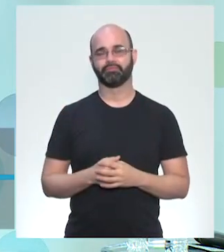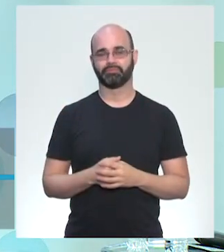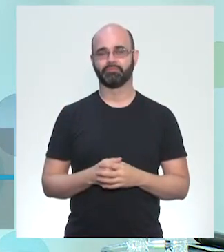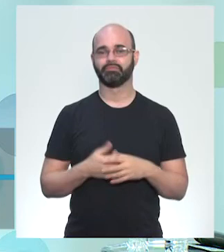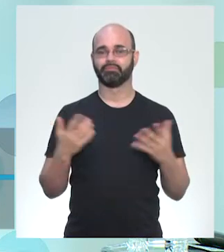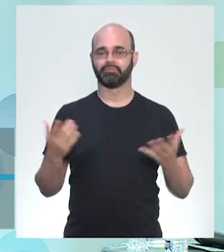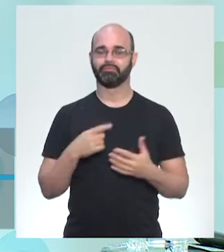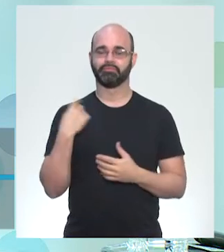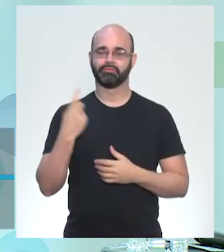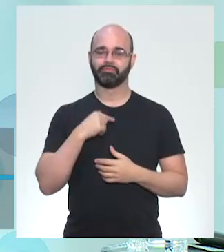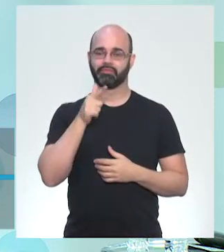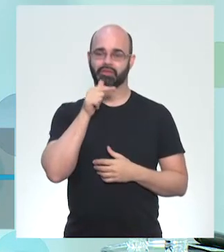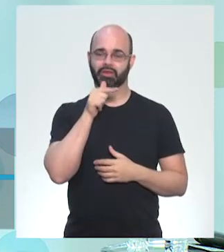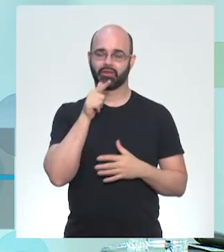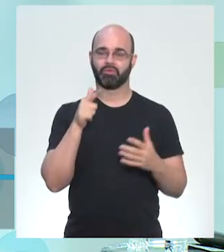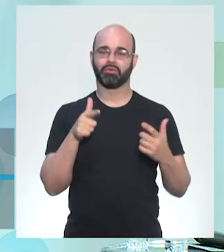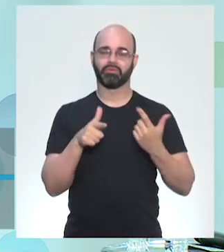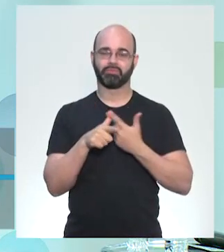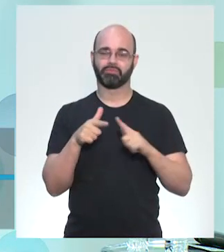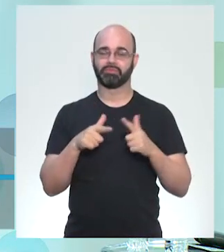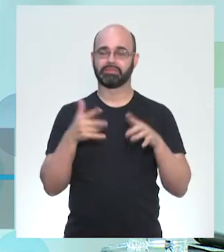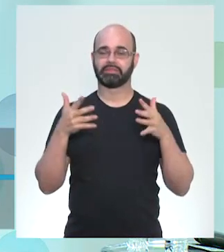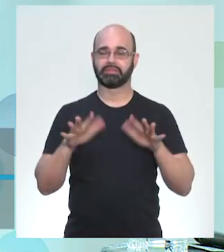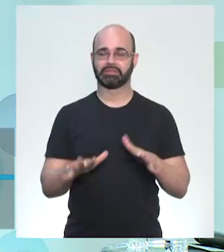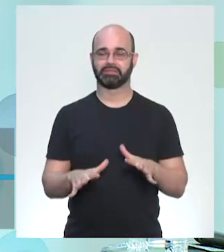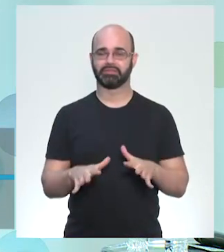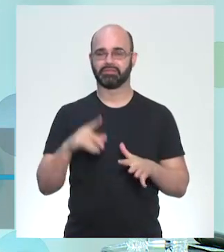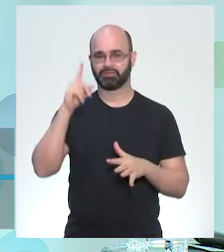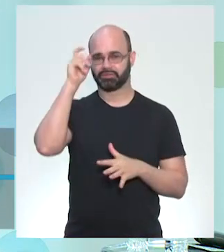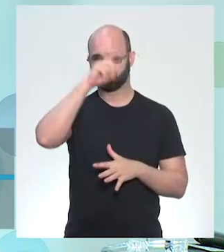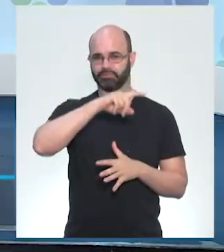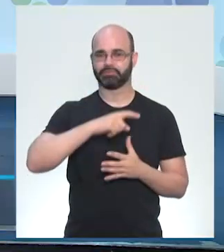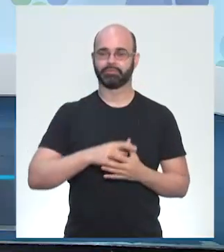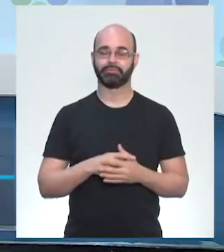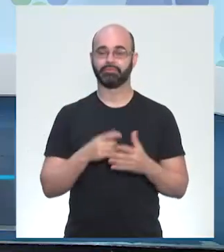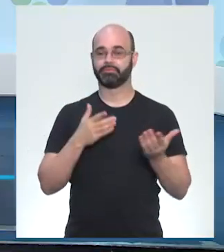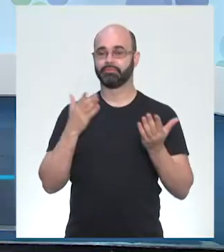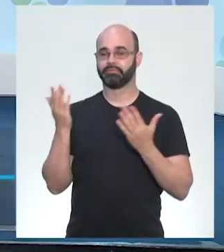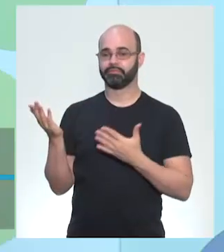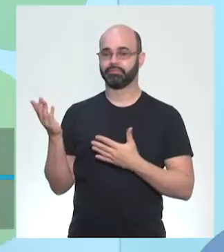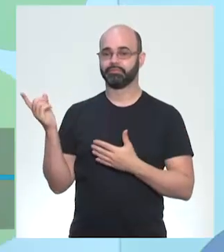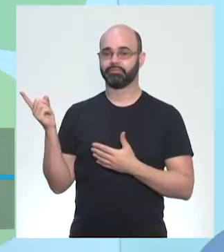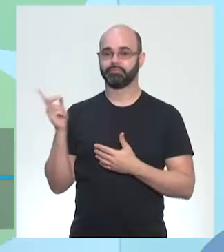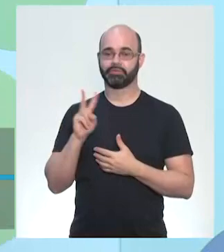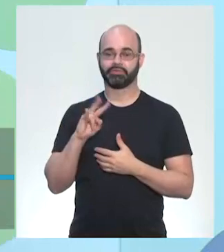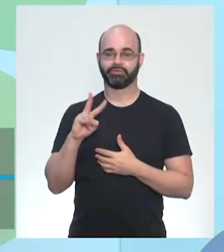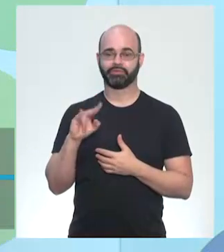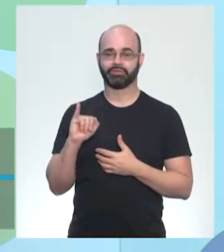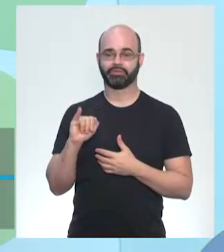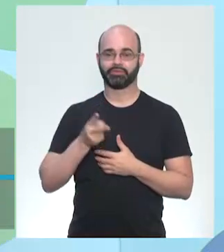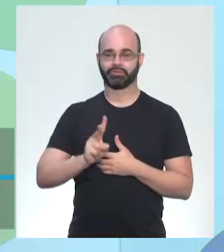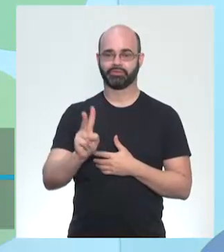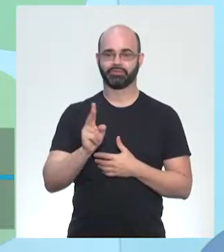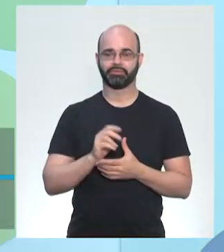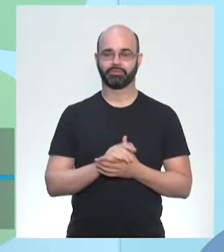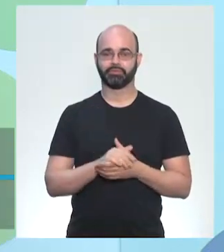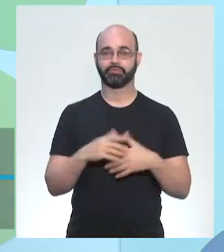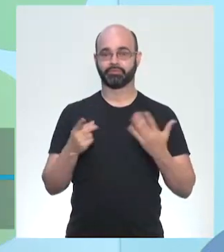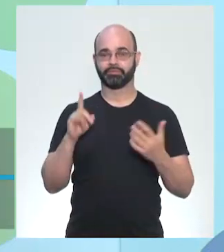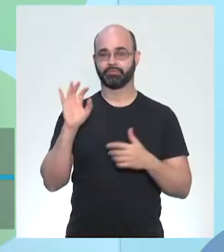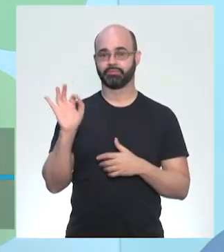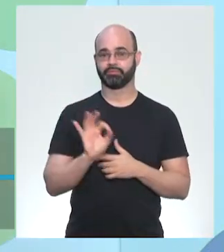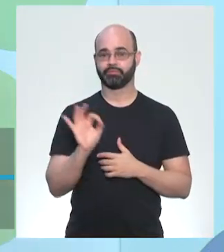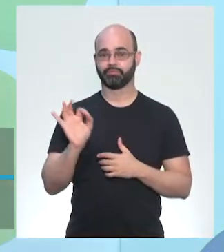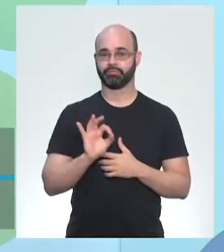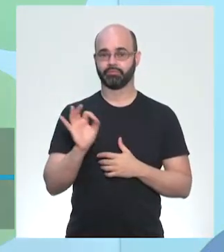hídrica muito dura. Vivi? Bora lá. Osmar, o pessoal está colocando aqui em